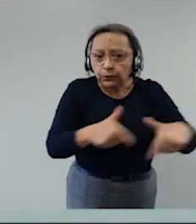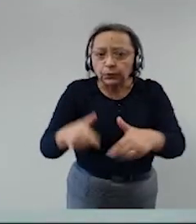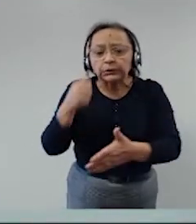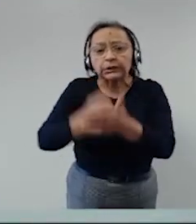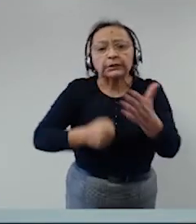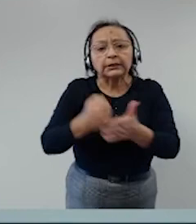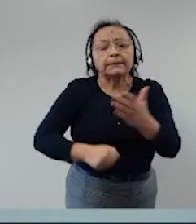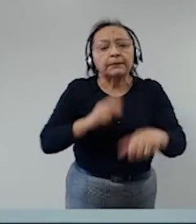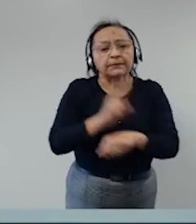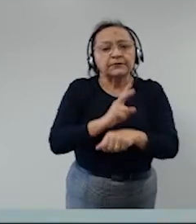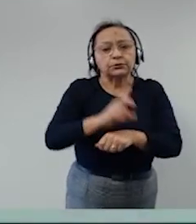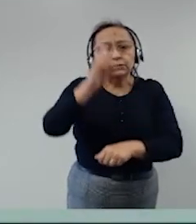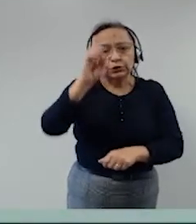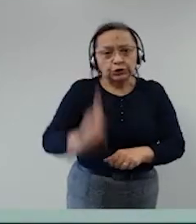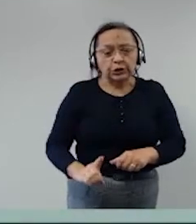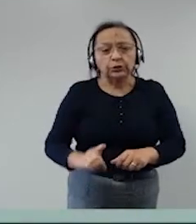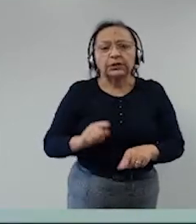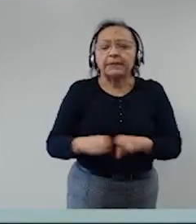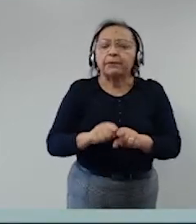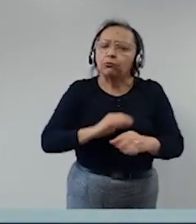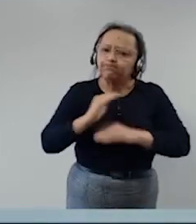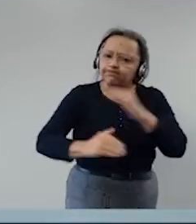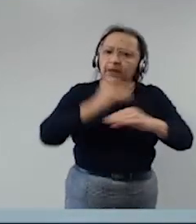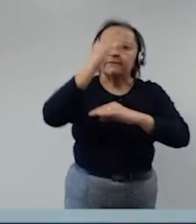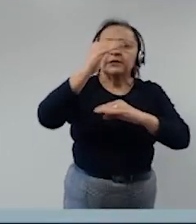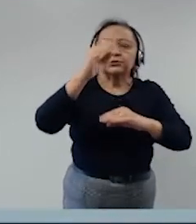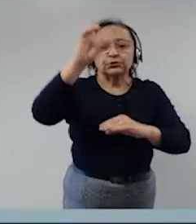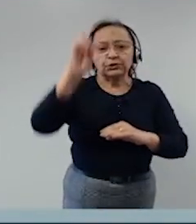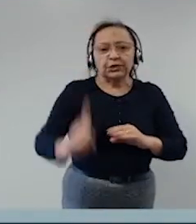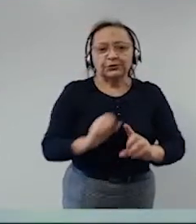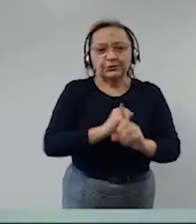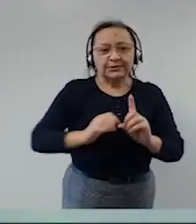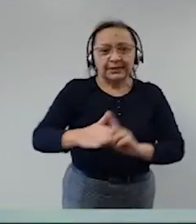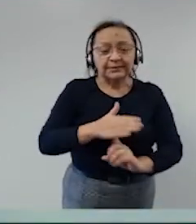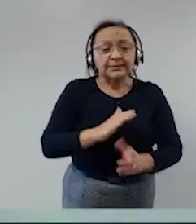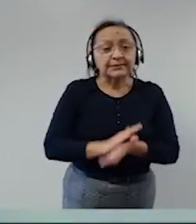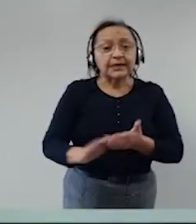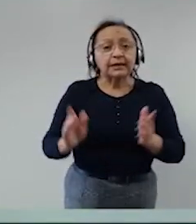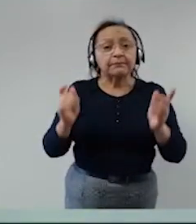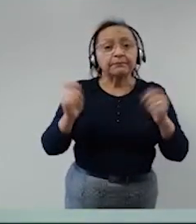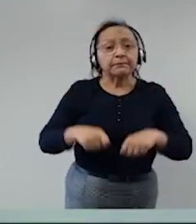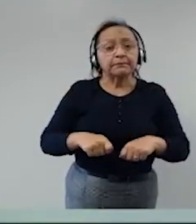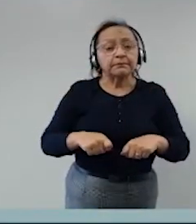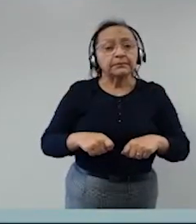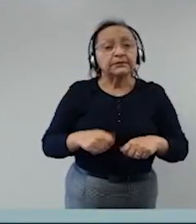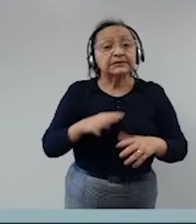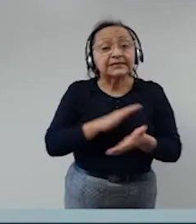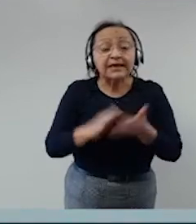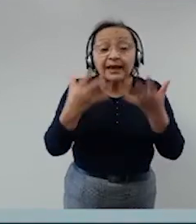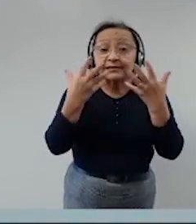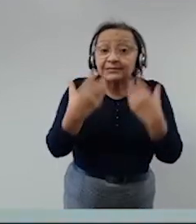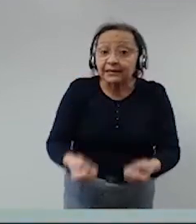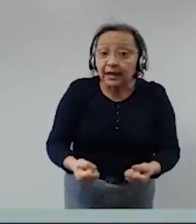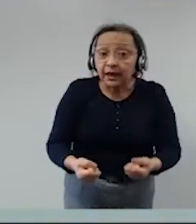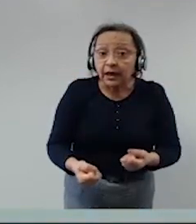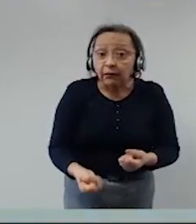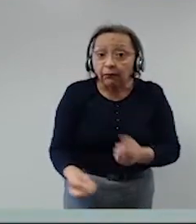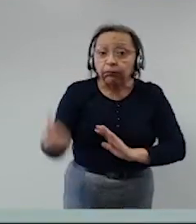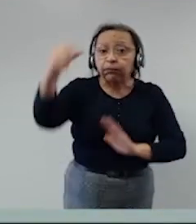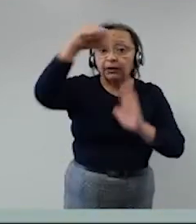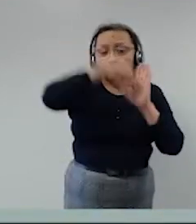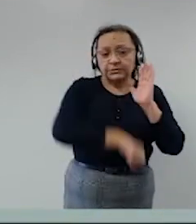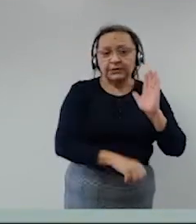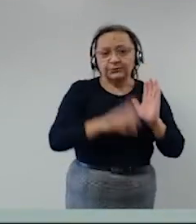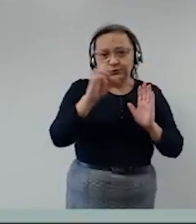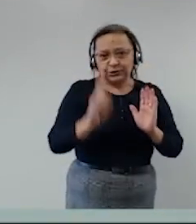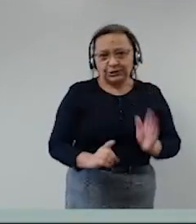dos direitos sociais, pelo avanço dos direitos sociais, e não permitir o retrocesso dos direitos sociais. É isso que eu digo. Muito obrigada